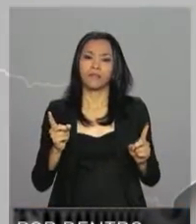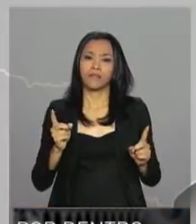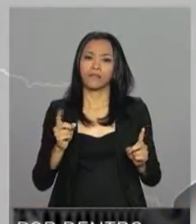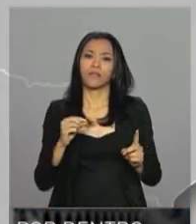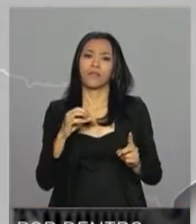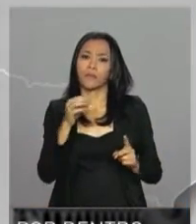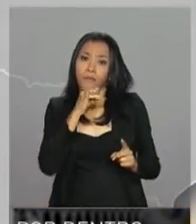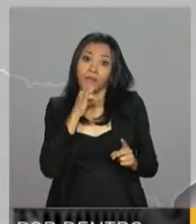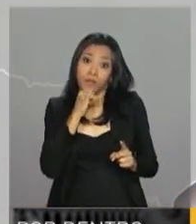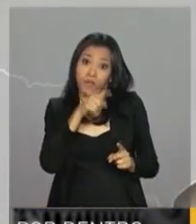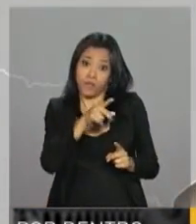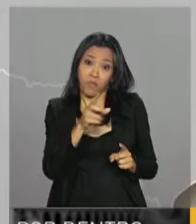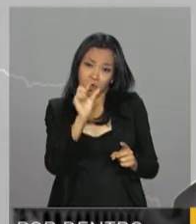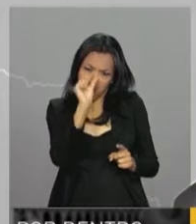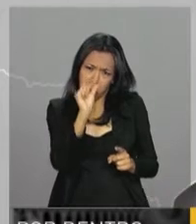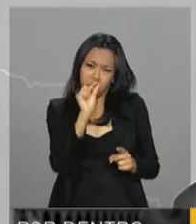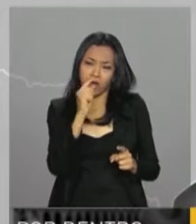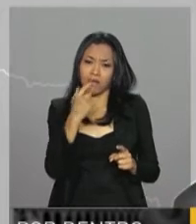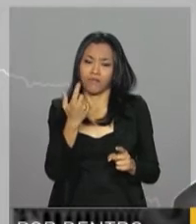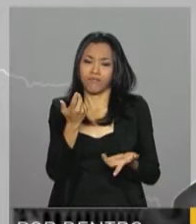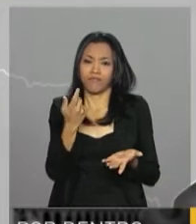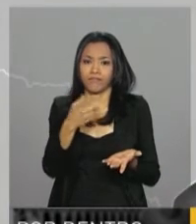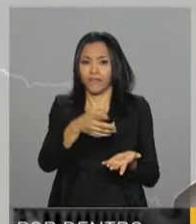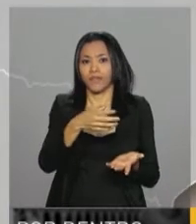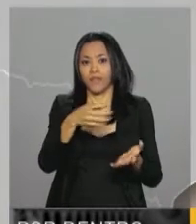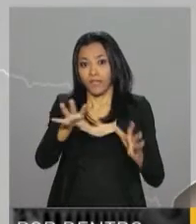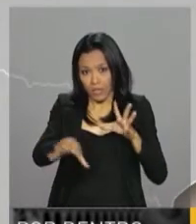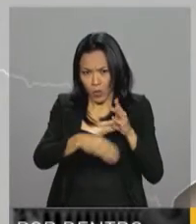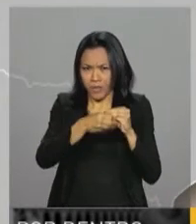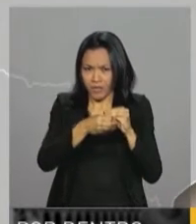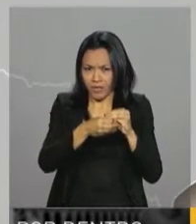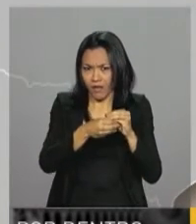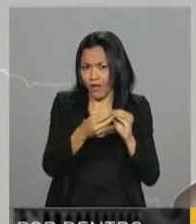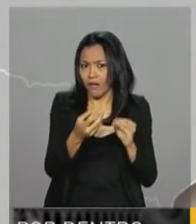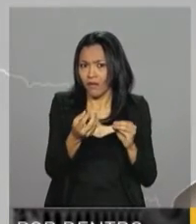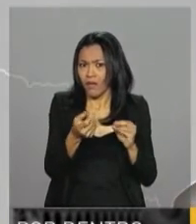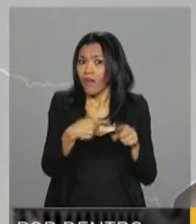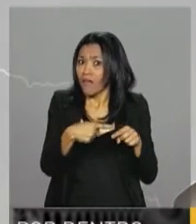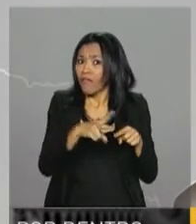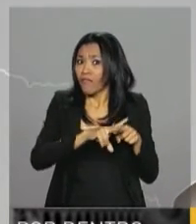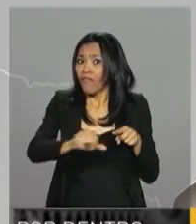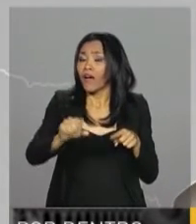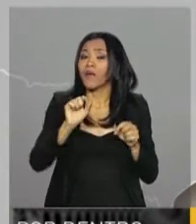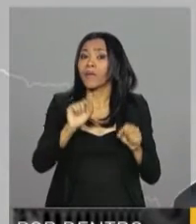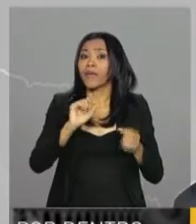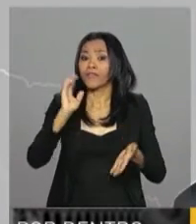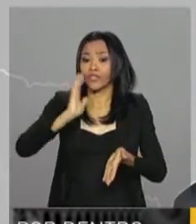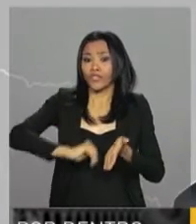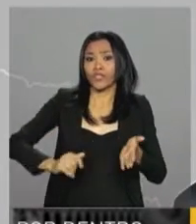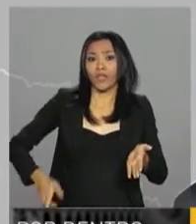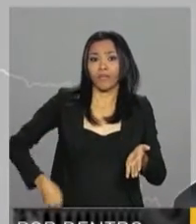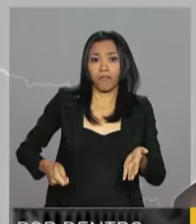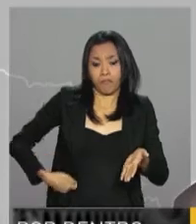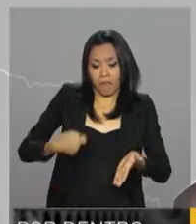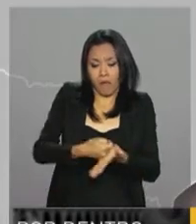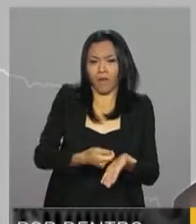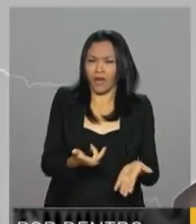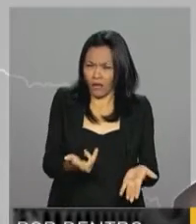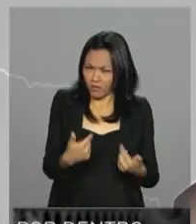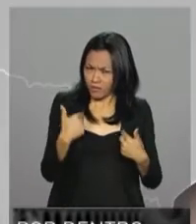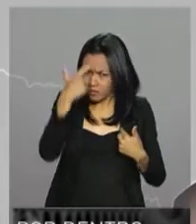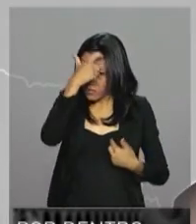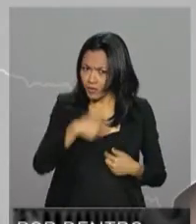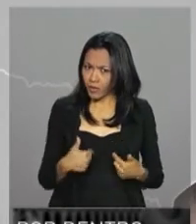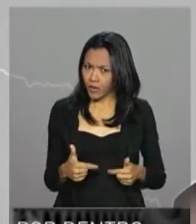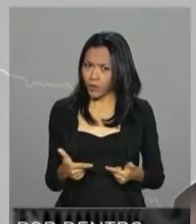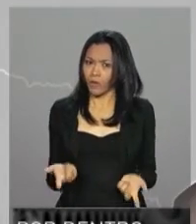parcela como eu ressaltou tenha de fato que complementar de toda forma ele vai acabar tendo que tirar do bolso dele é isso veja bem